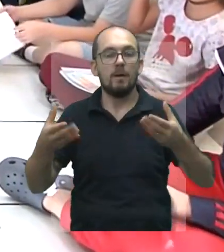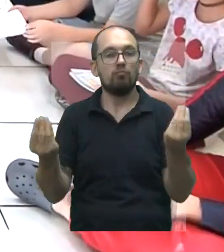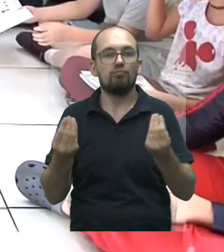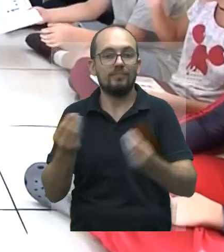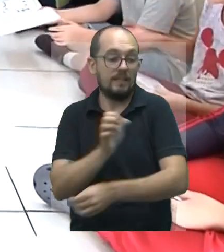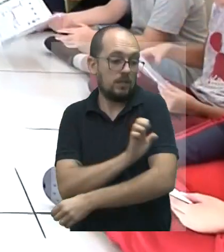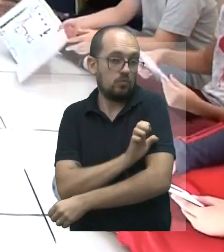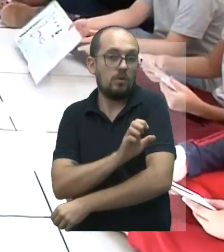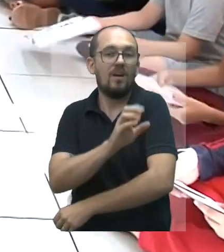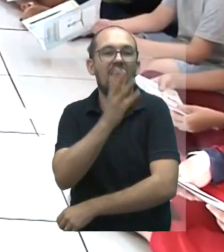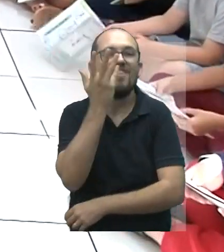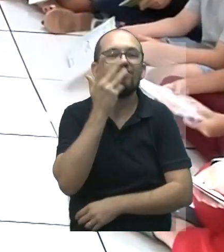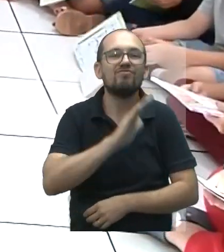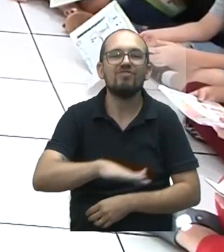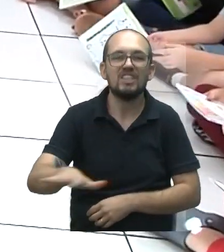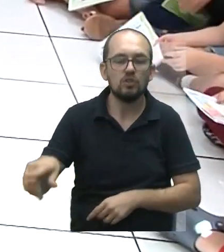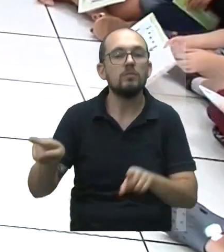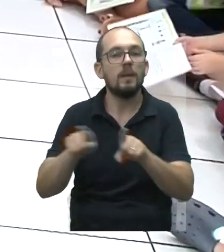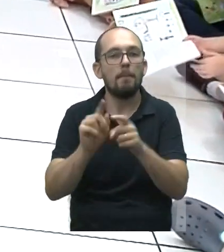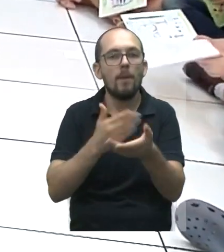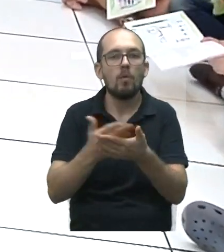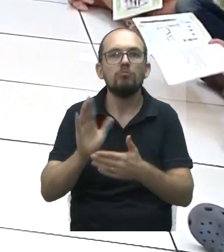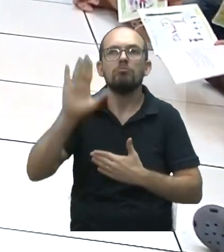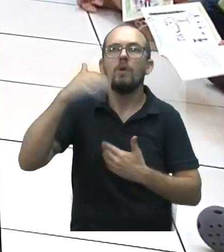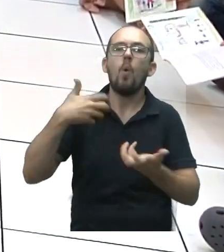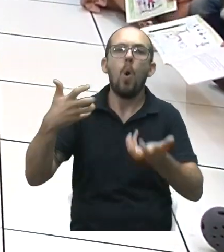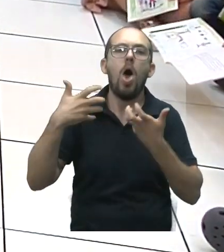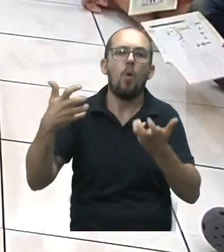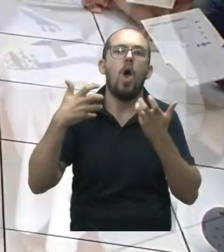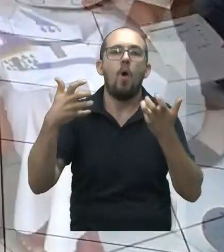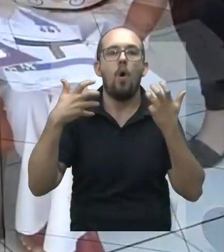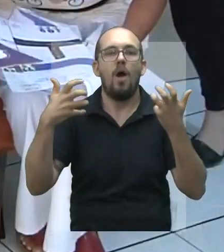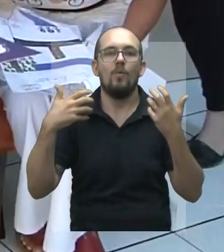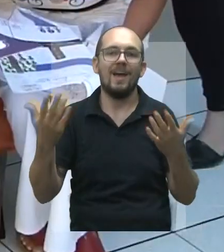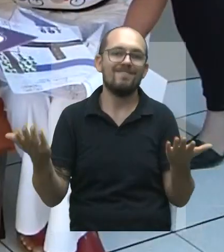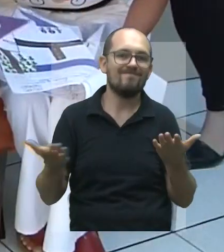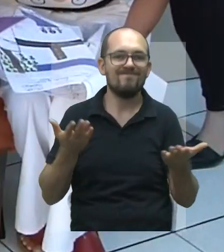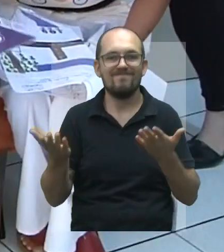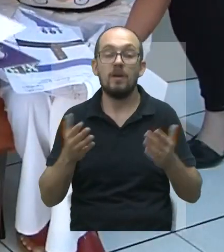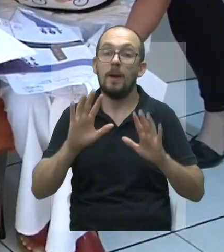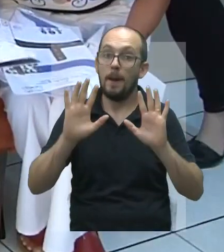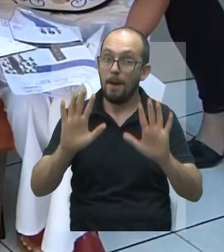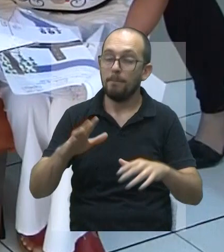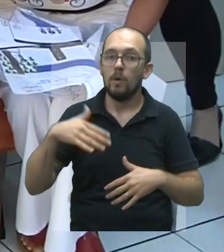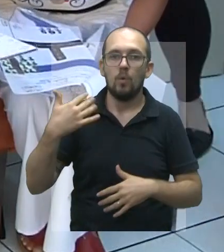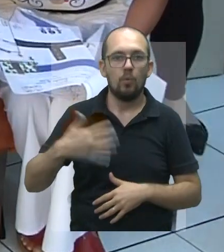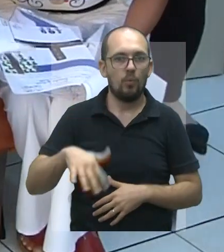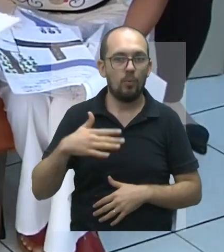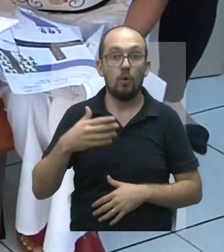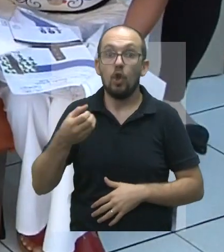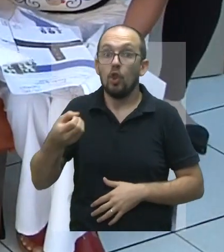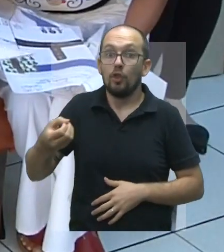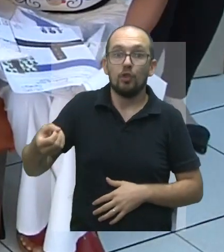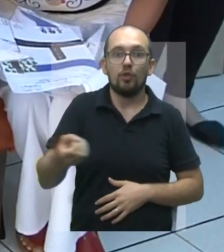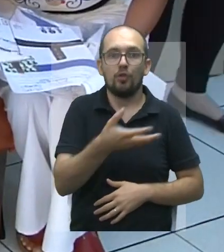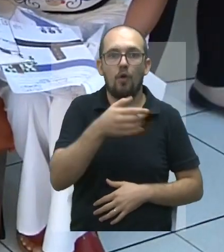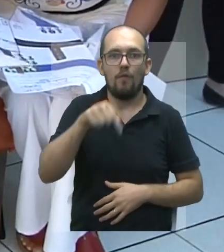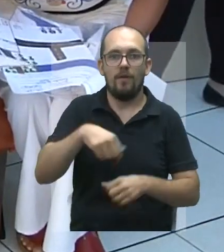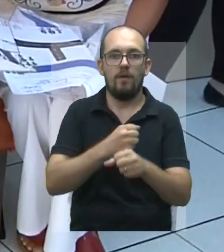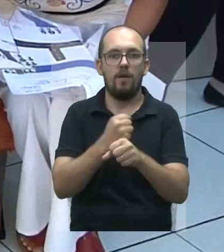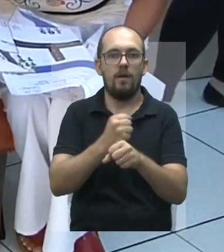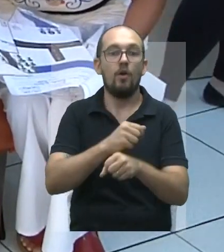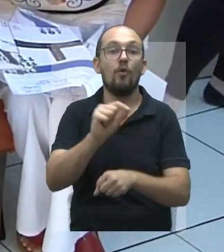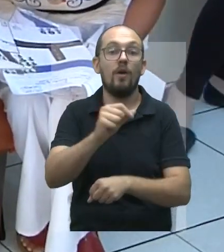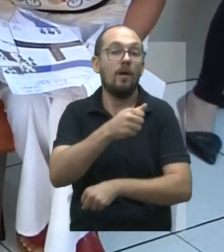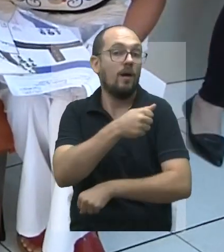infantil também passaram a participar da produção do livro coletivo. Mas a grande novidade deste ano foi que os